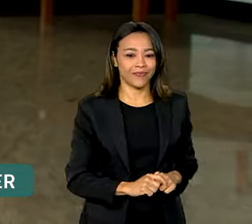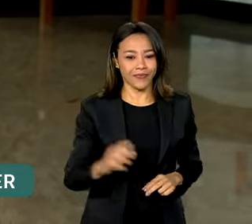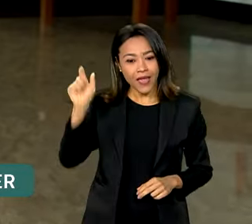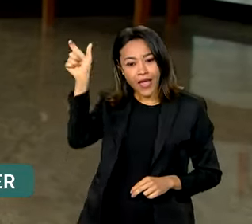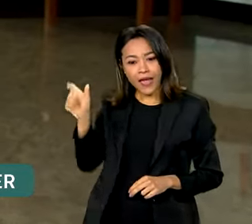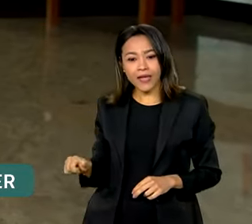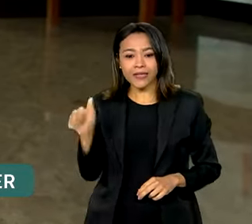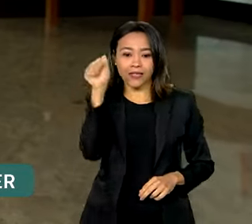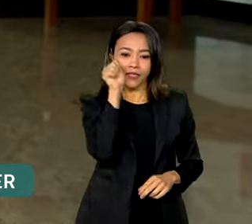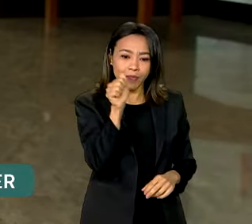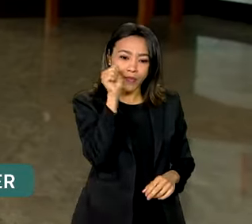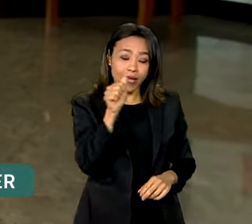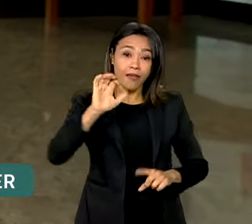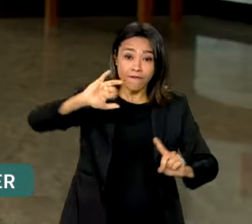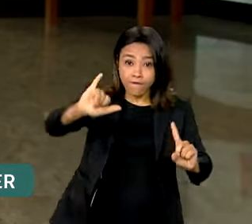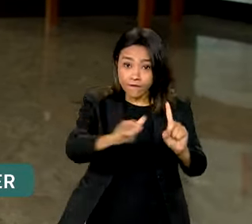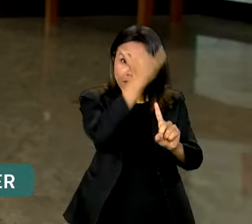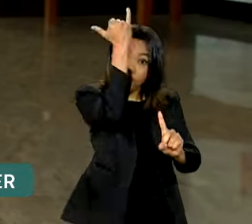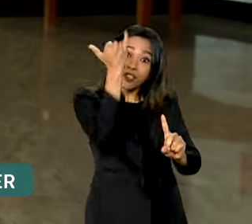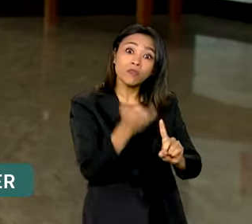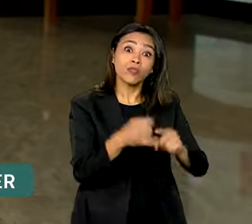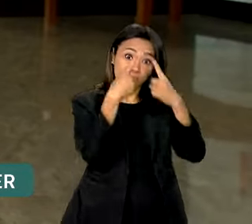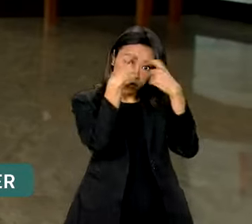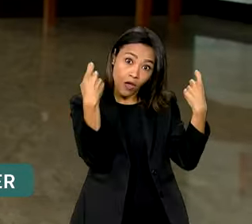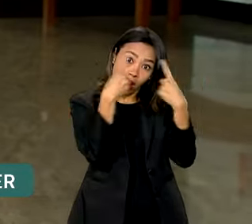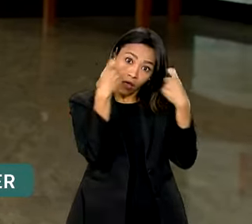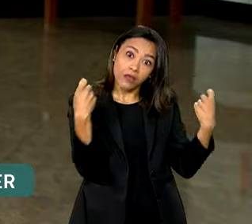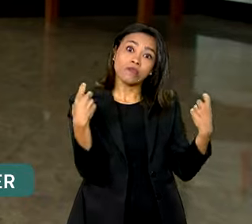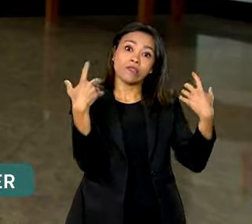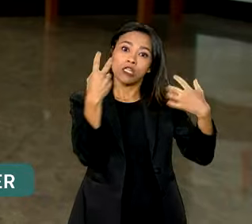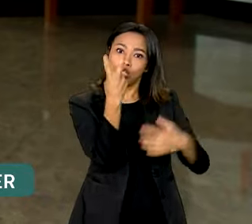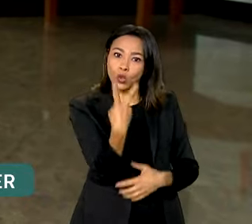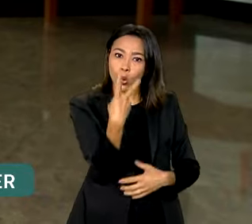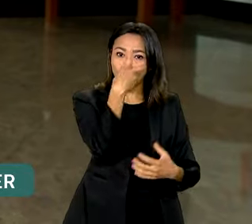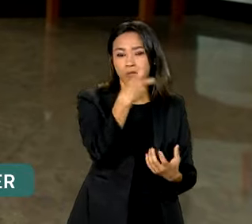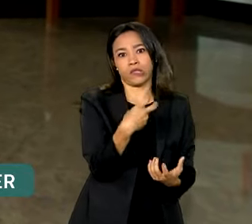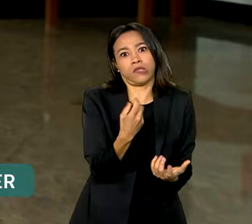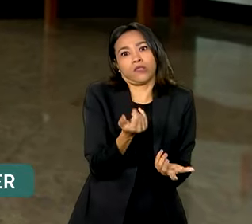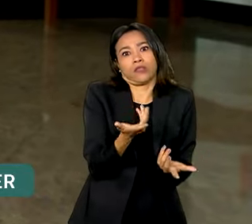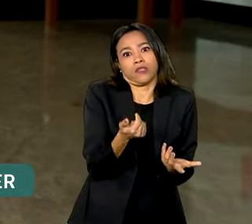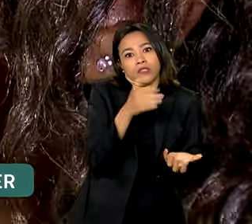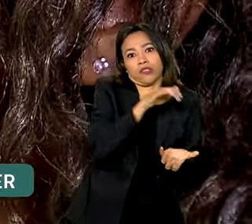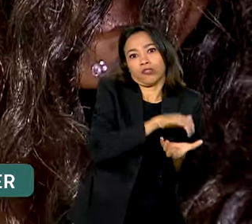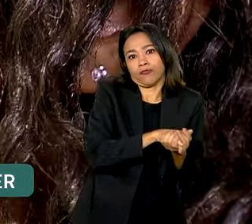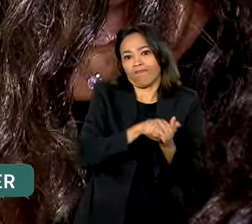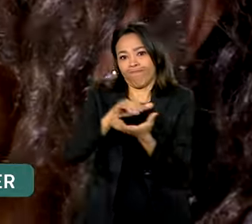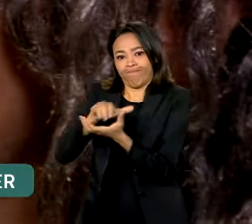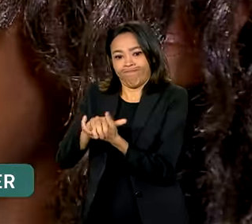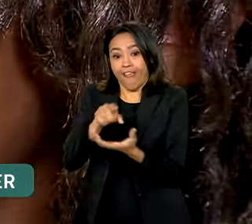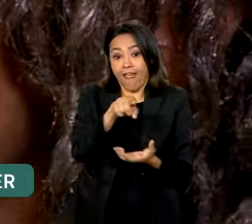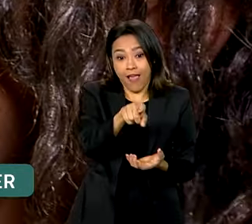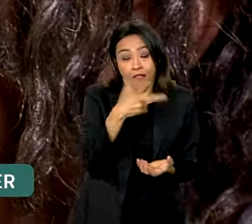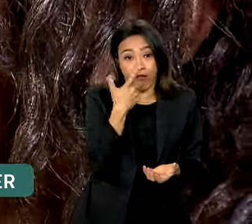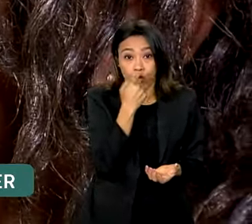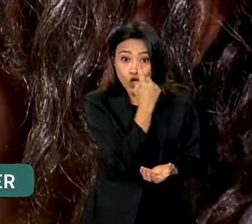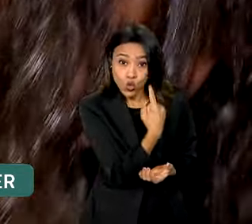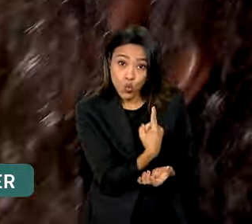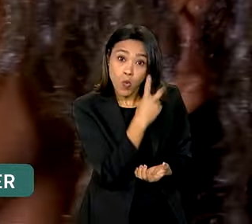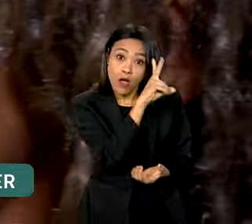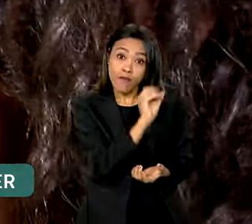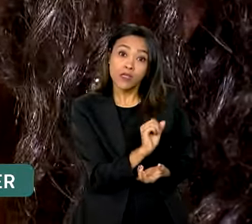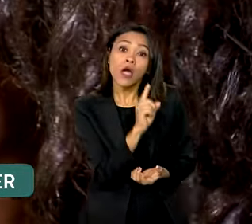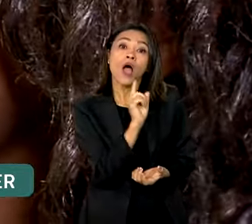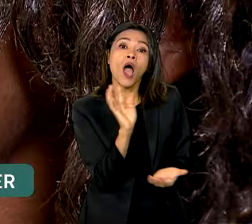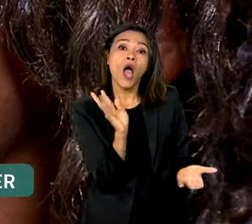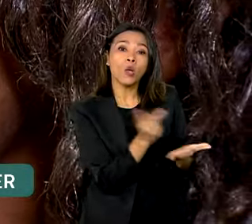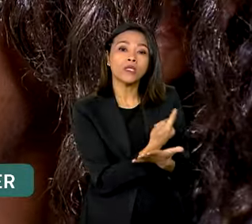Cleidmar foi vítima de violência doméstica em dois relacionamentos. Ela conta que, em um dos casos, a violência começou de